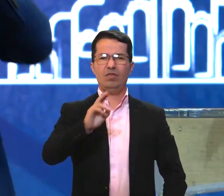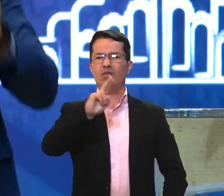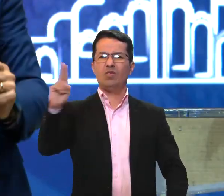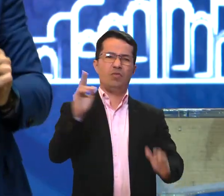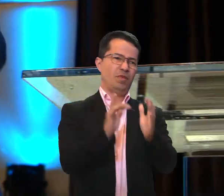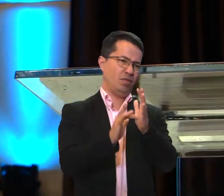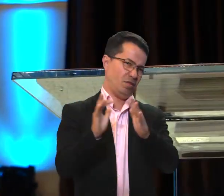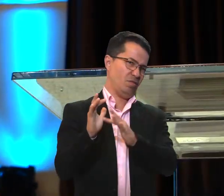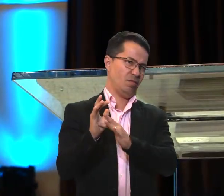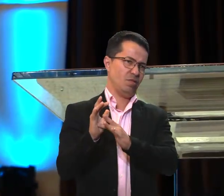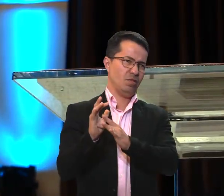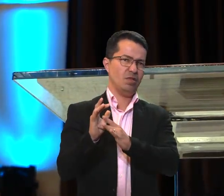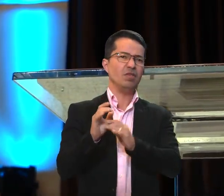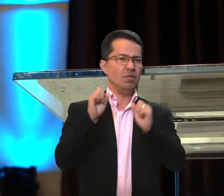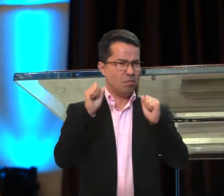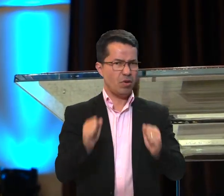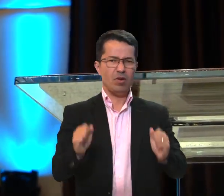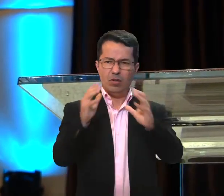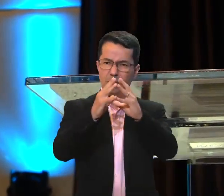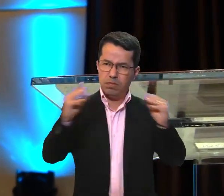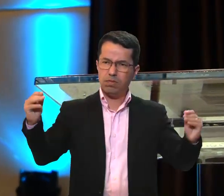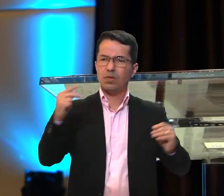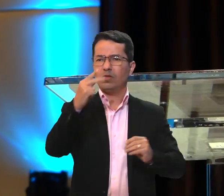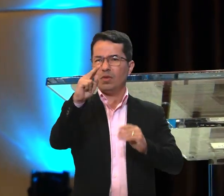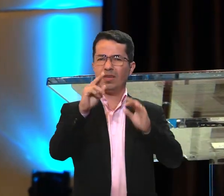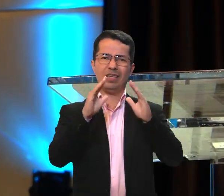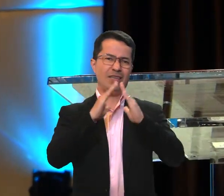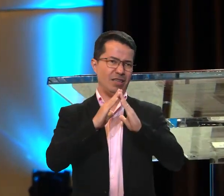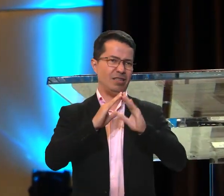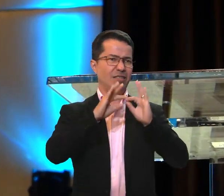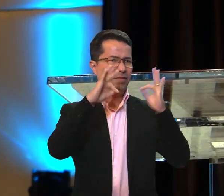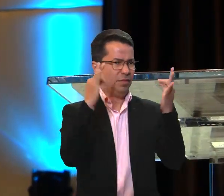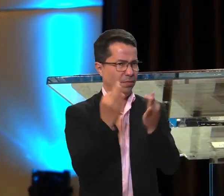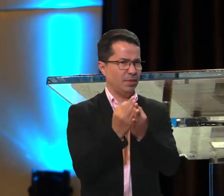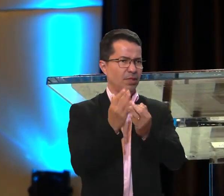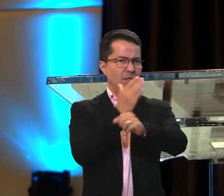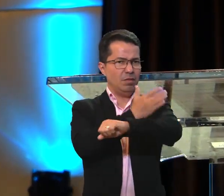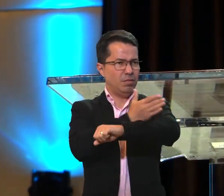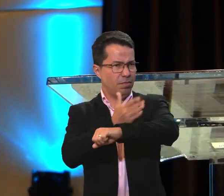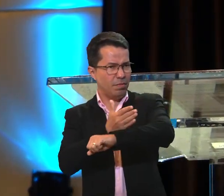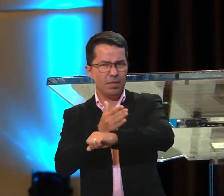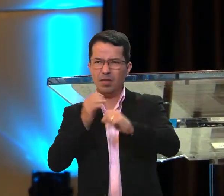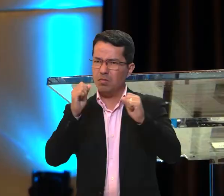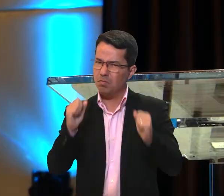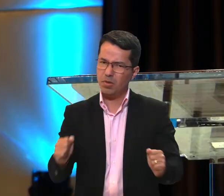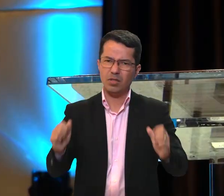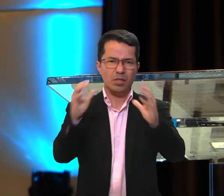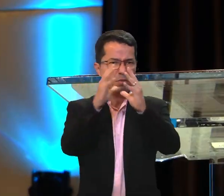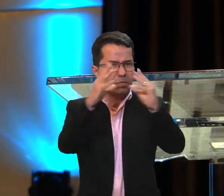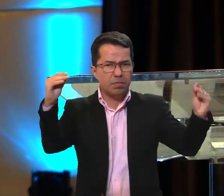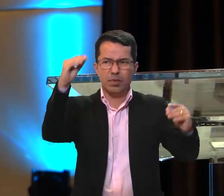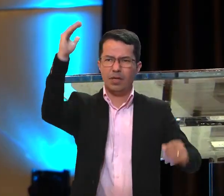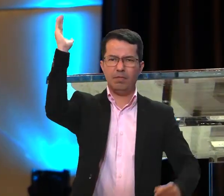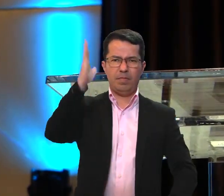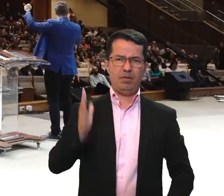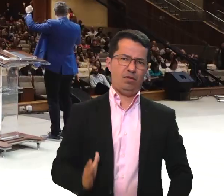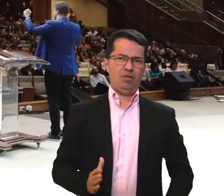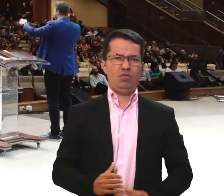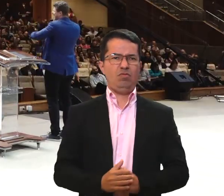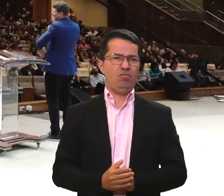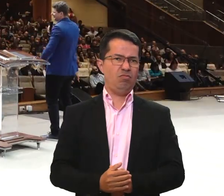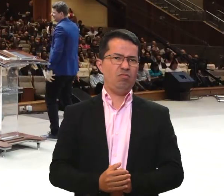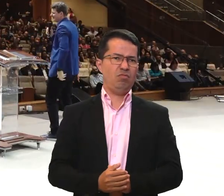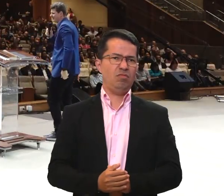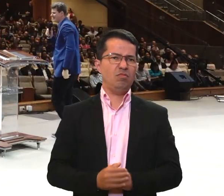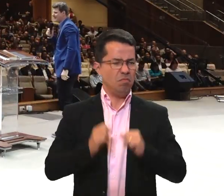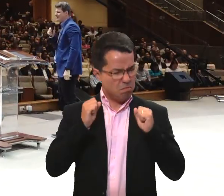teu bairro, a faculdade, a escola onde você estuda. Ele pode sarar o Brasil. Quantos creem nisso?